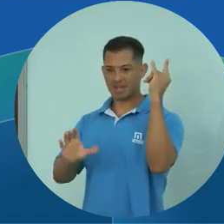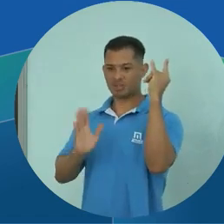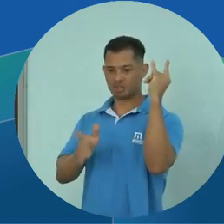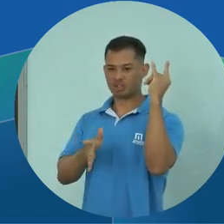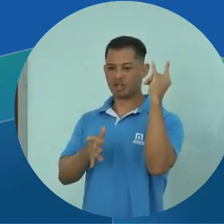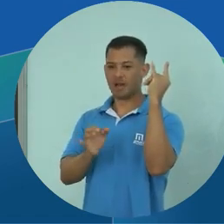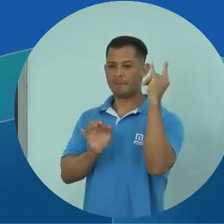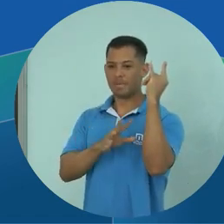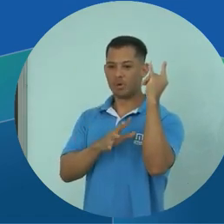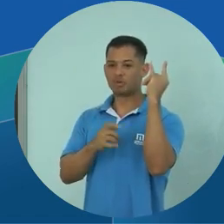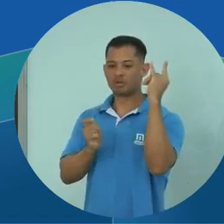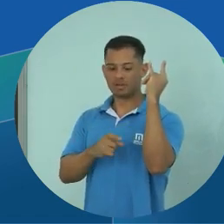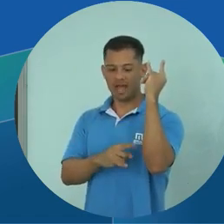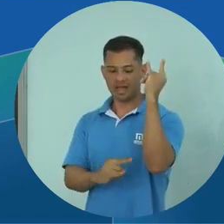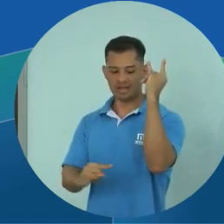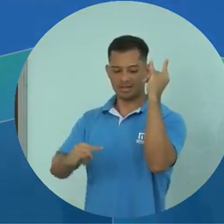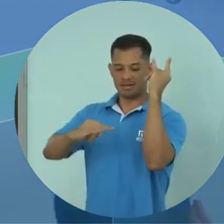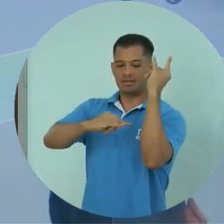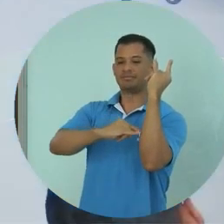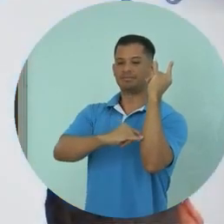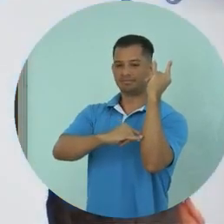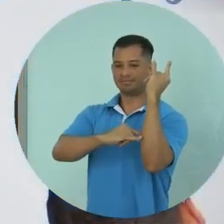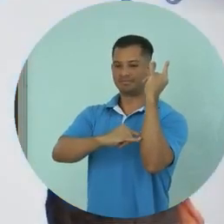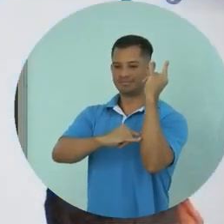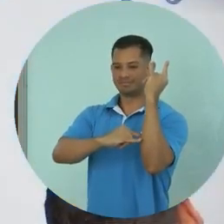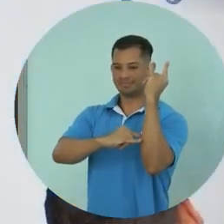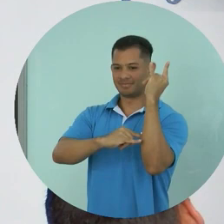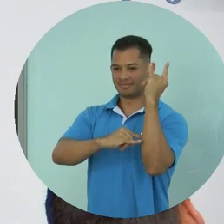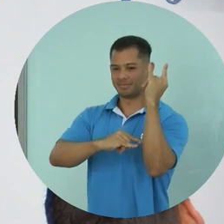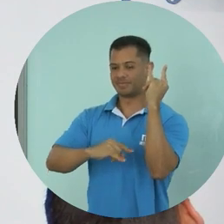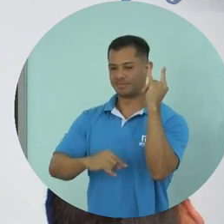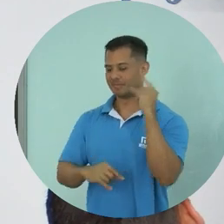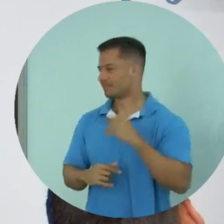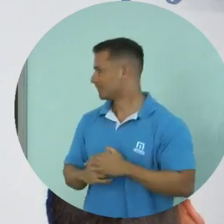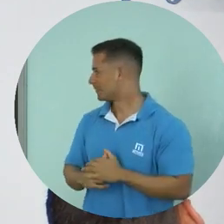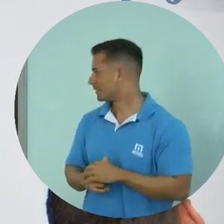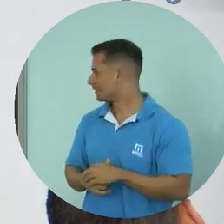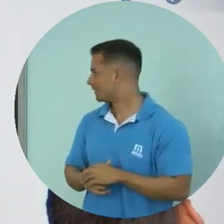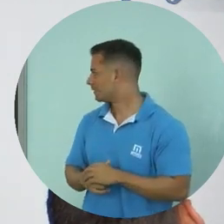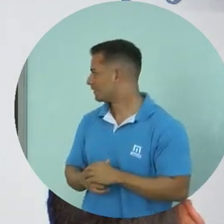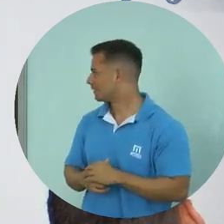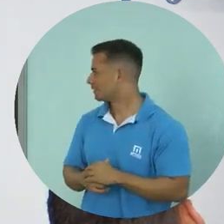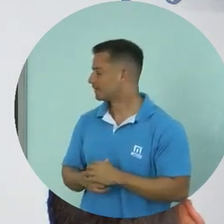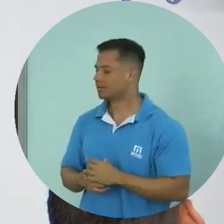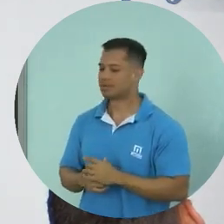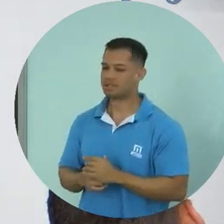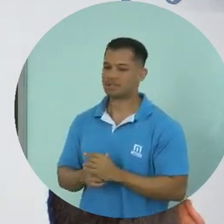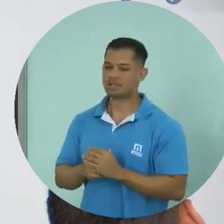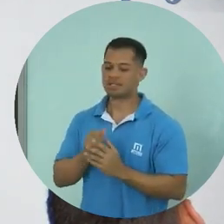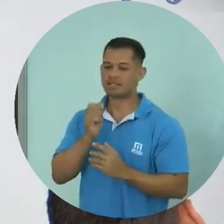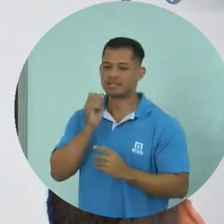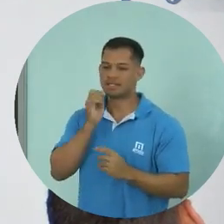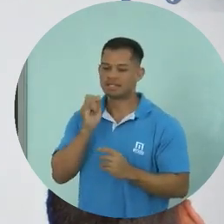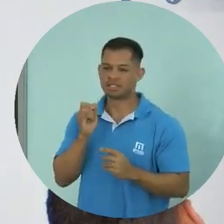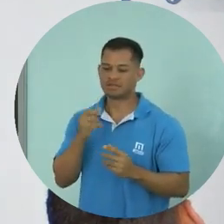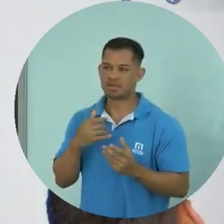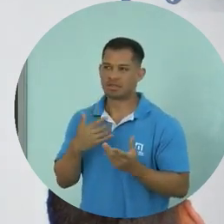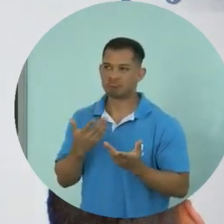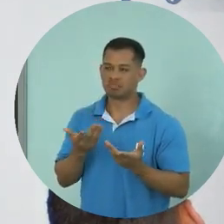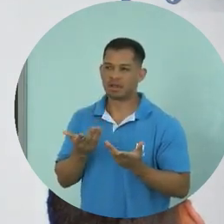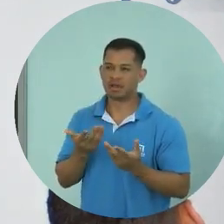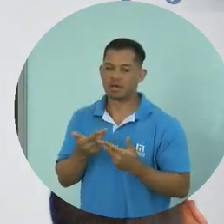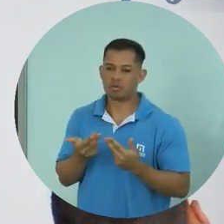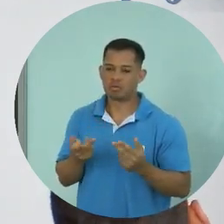o andaime de acabamento. A forma subiu, expõe a face que acabou de ser concretada, e se tiver algum acabamento,